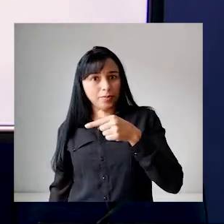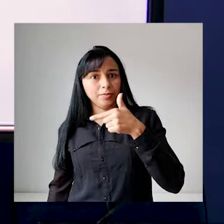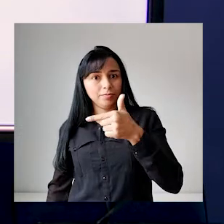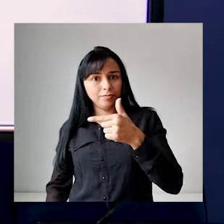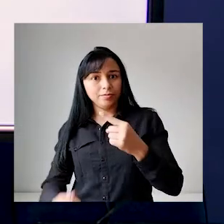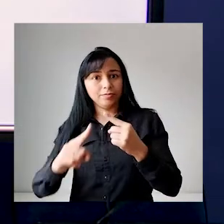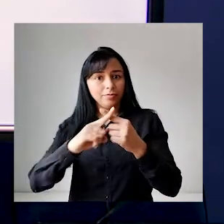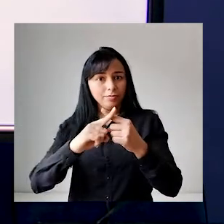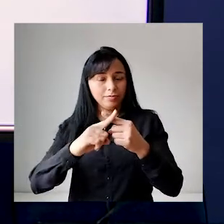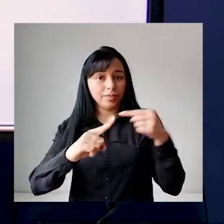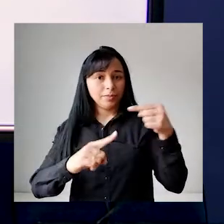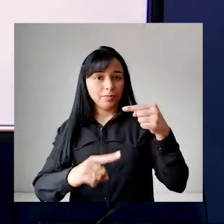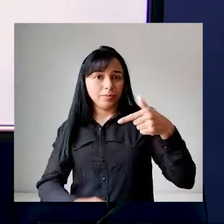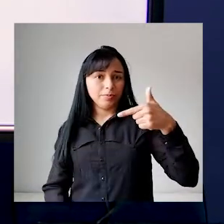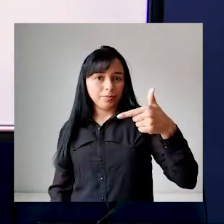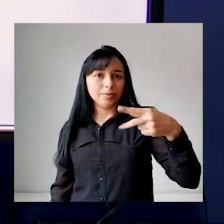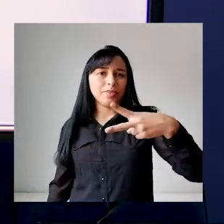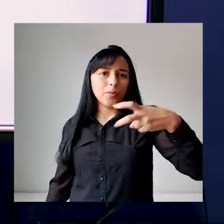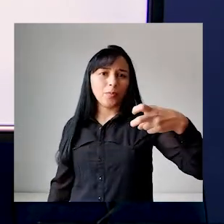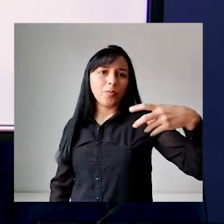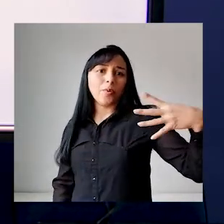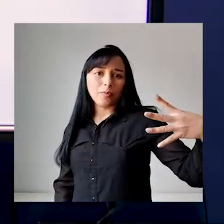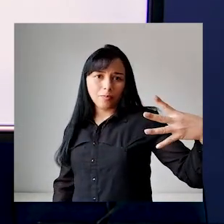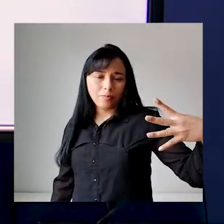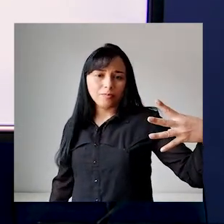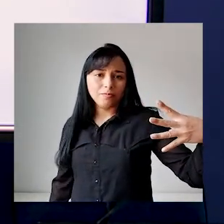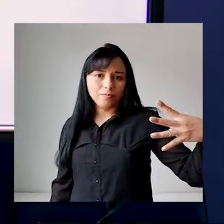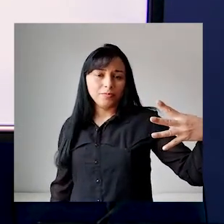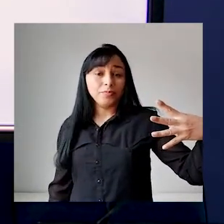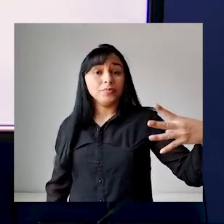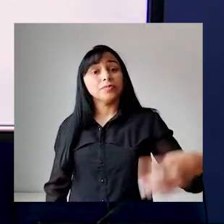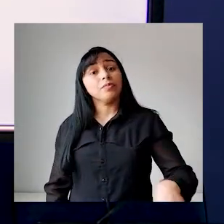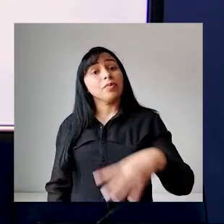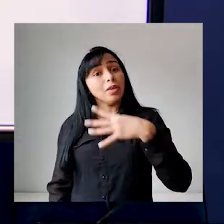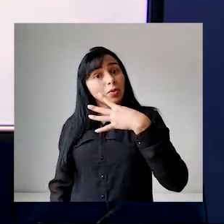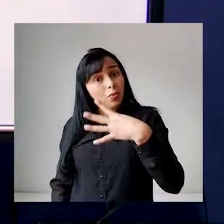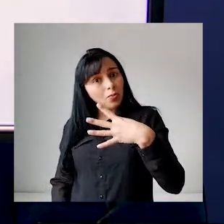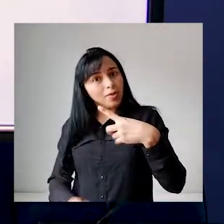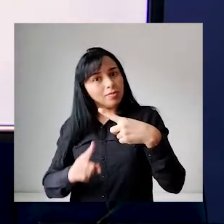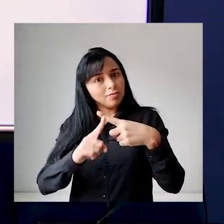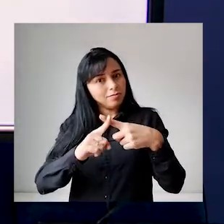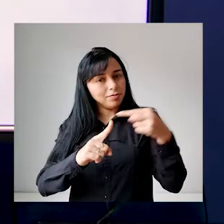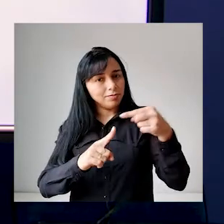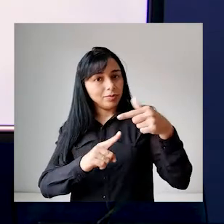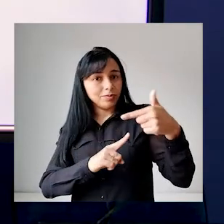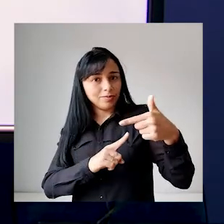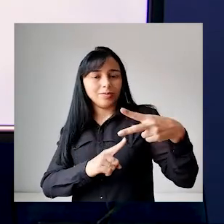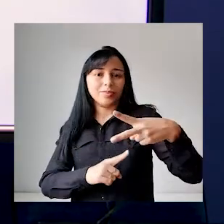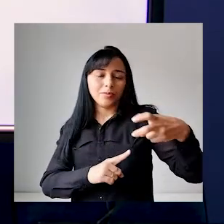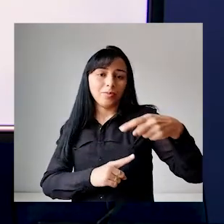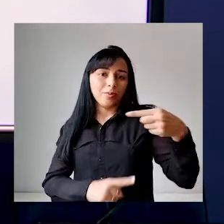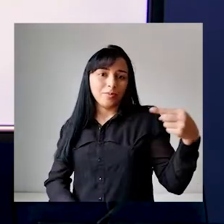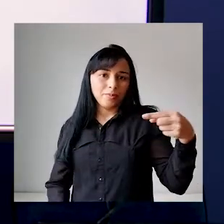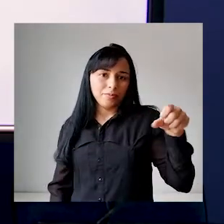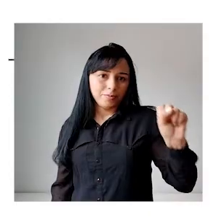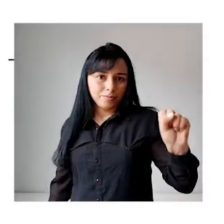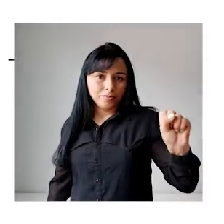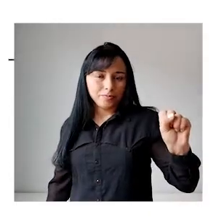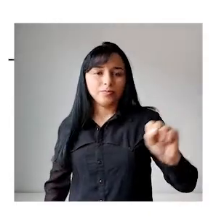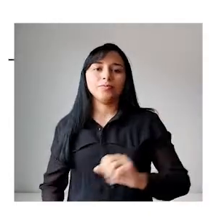2 vezes menos 2, lembre-se que é igual a 4. E 4 vezes menos 2 é igual a menos